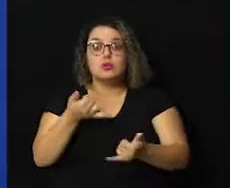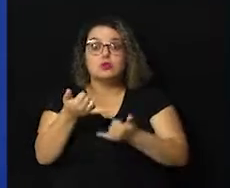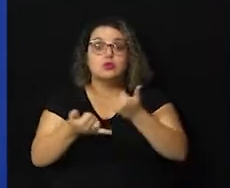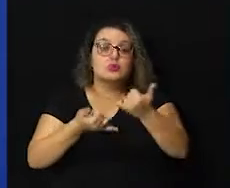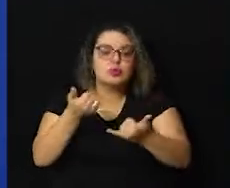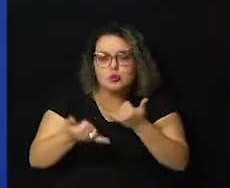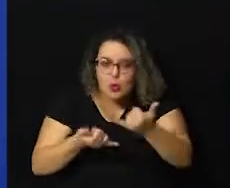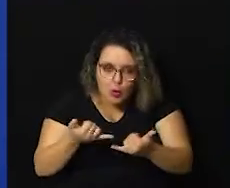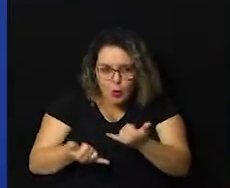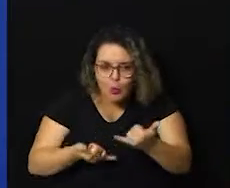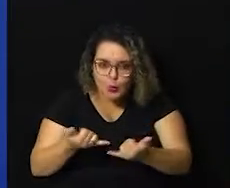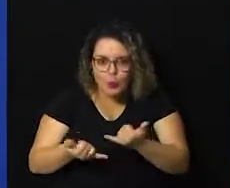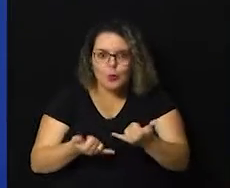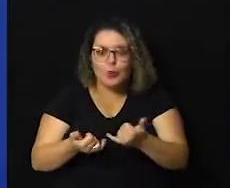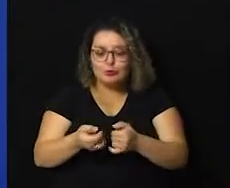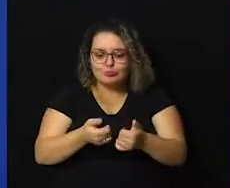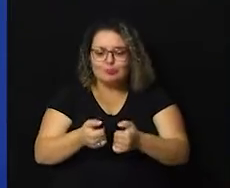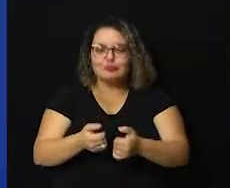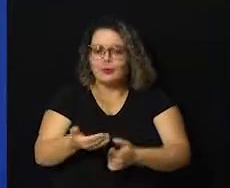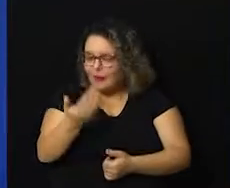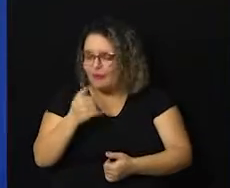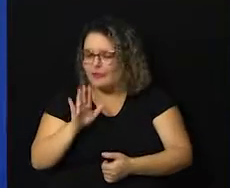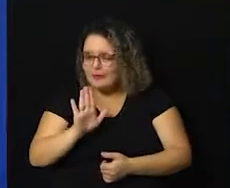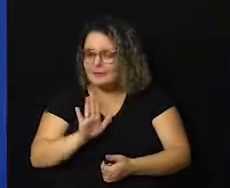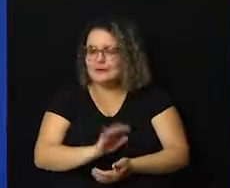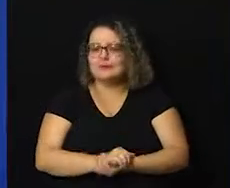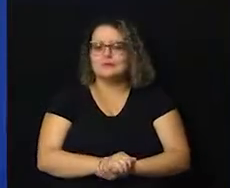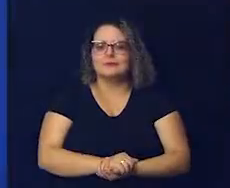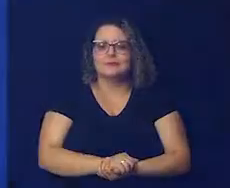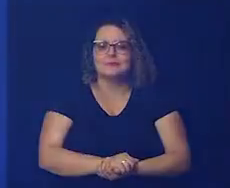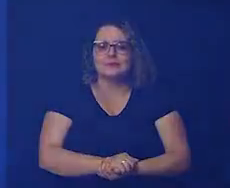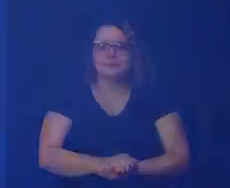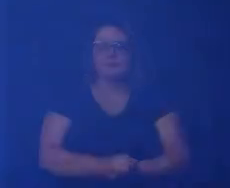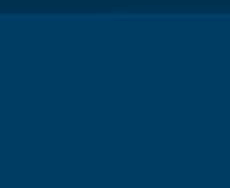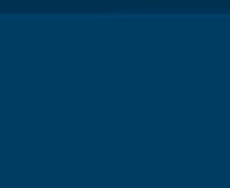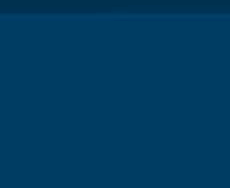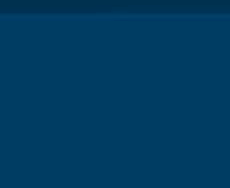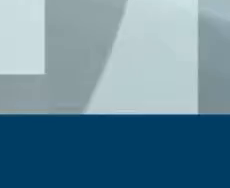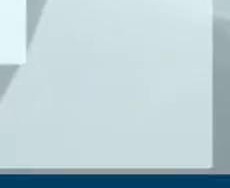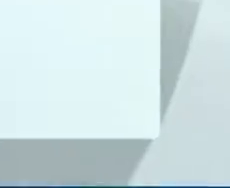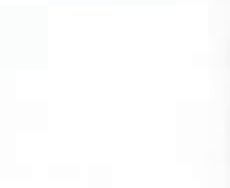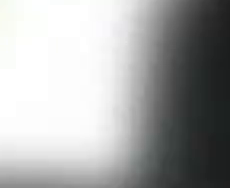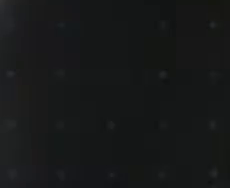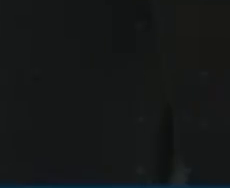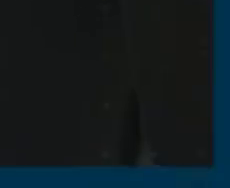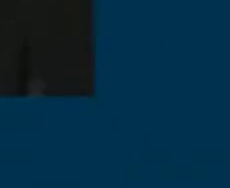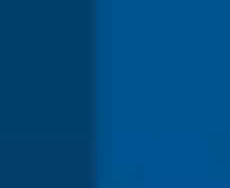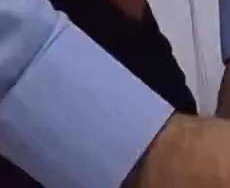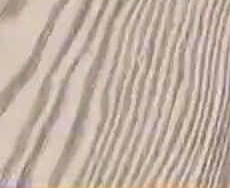nós vamos falar de jogos eletrônicos não sai daí que a gente volta já é